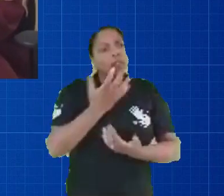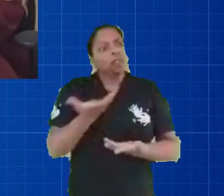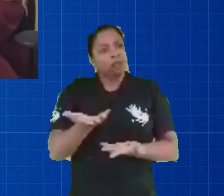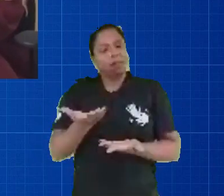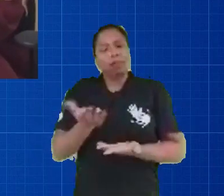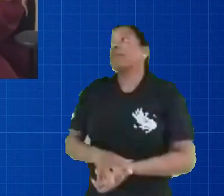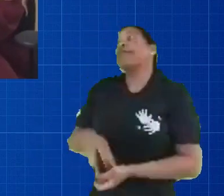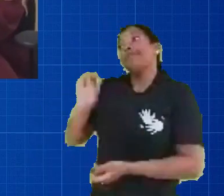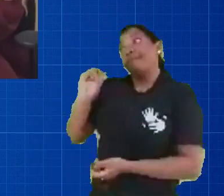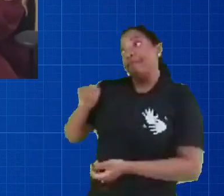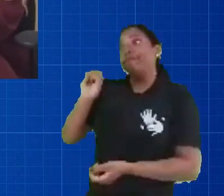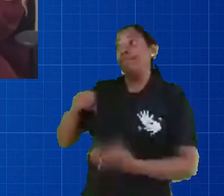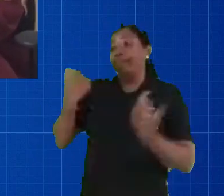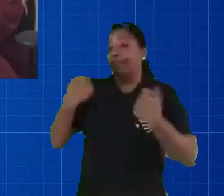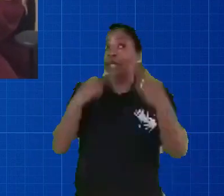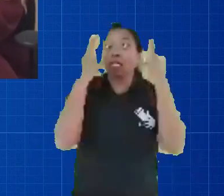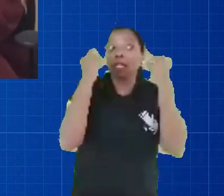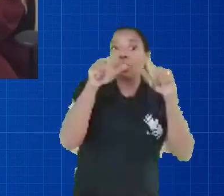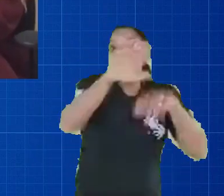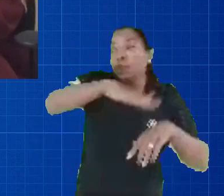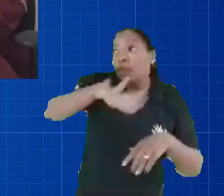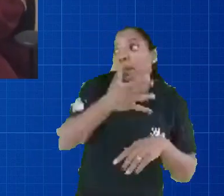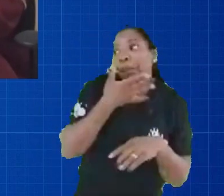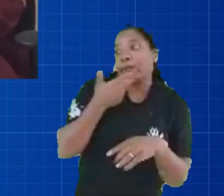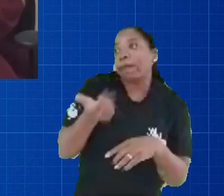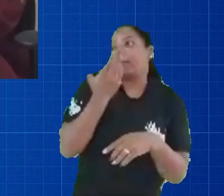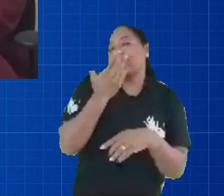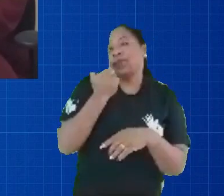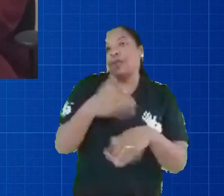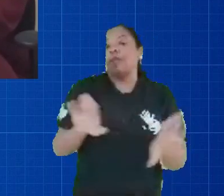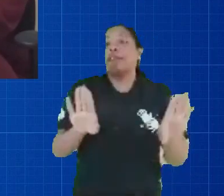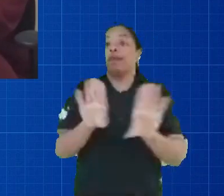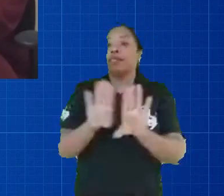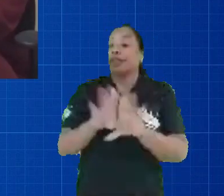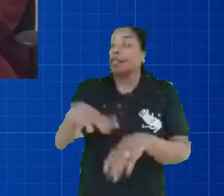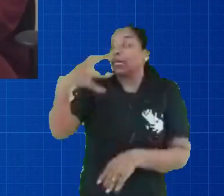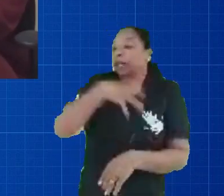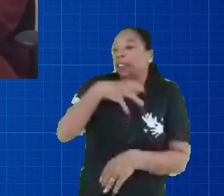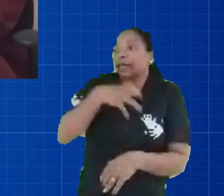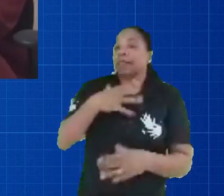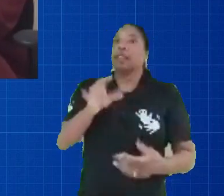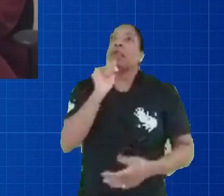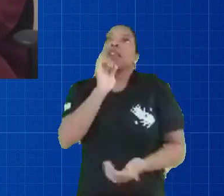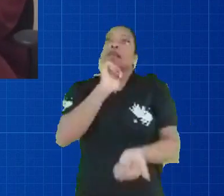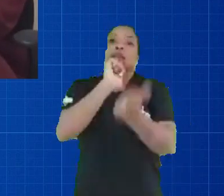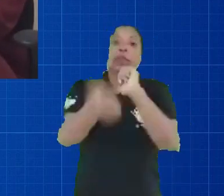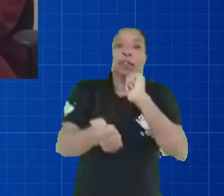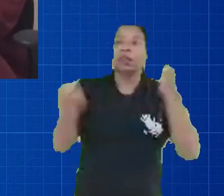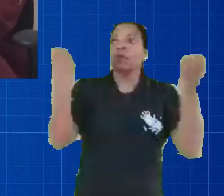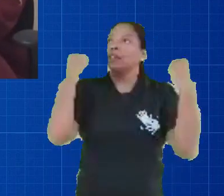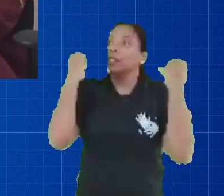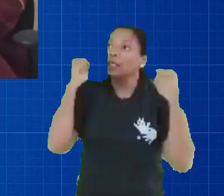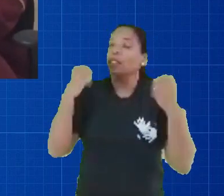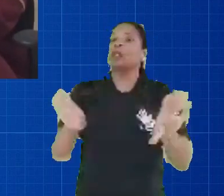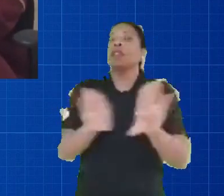as crianças e hábitos saudáveis também, né? Então, atividade física, juntamente com a alimentação mais saudável,